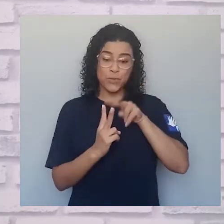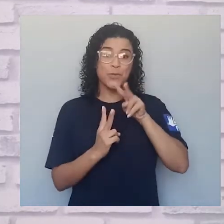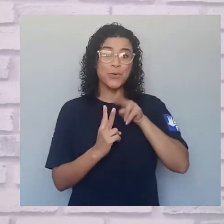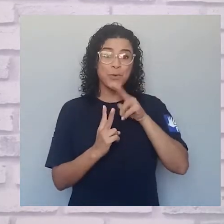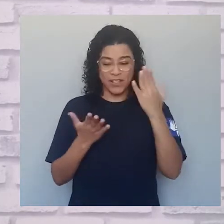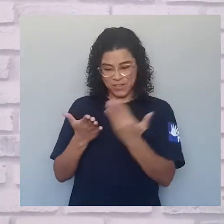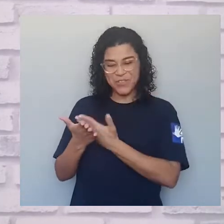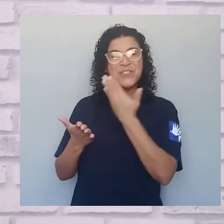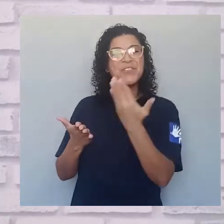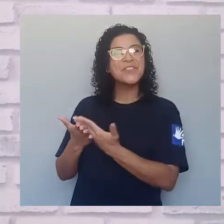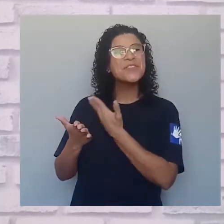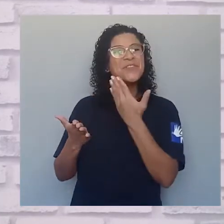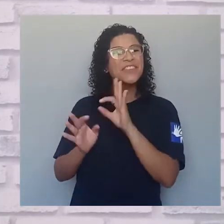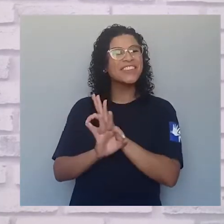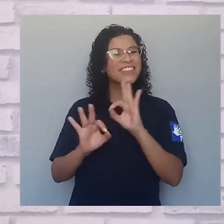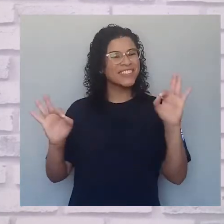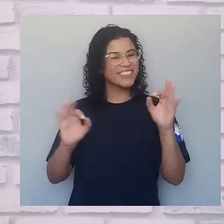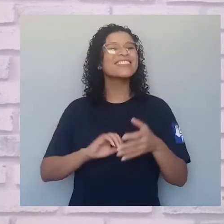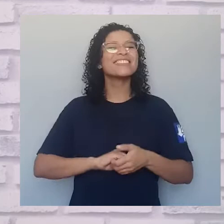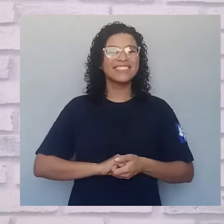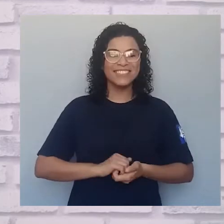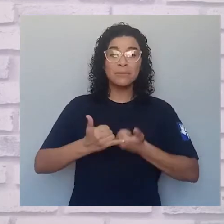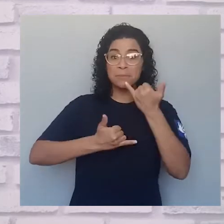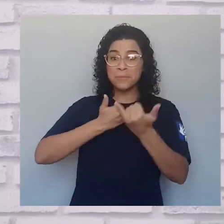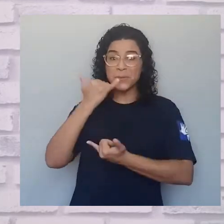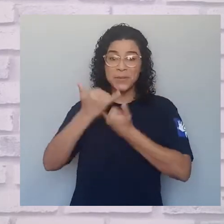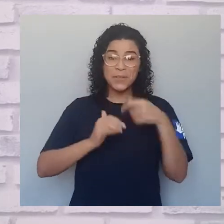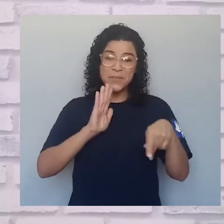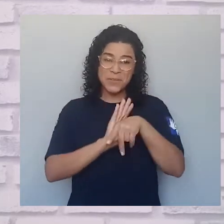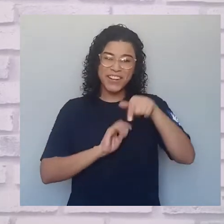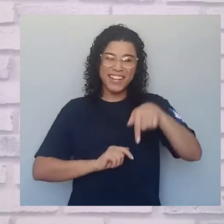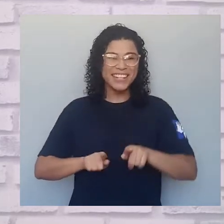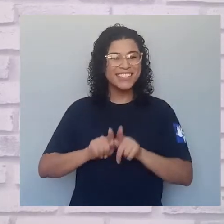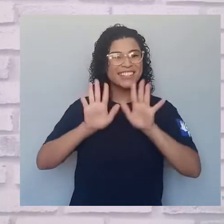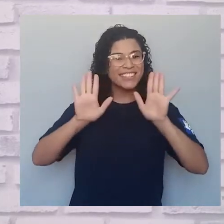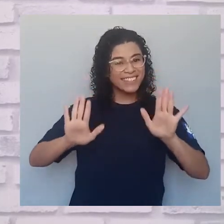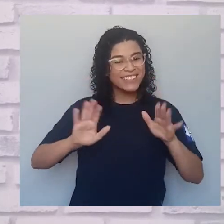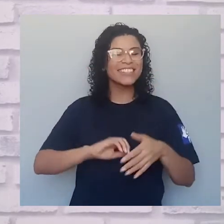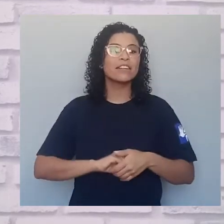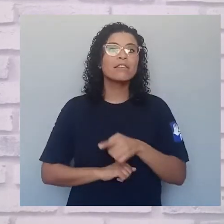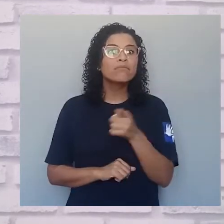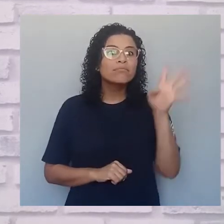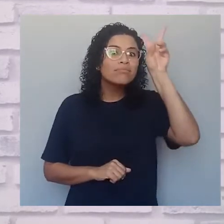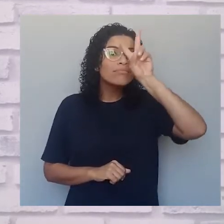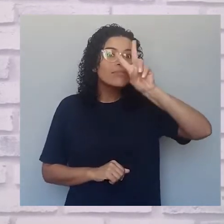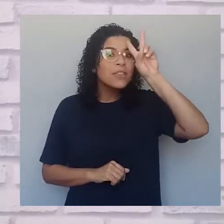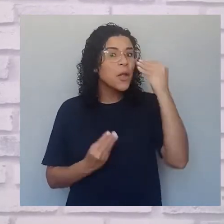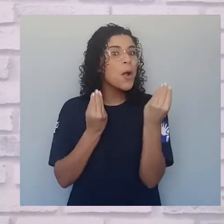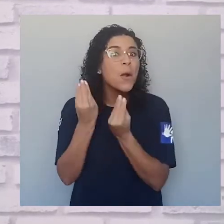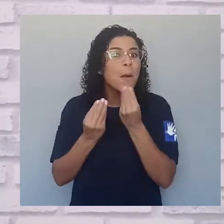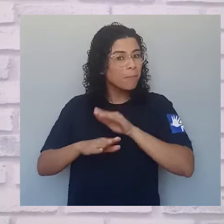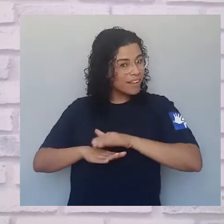duas páginas do nosso incrível livro sobre as brincadeiras guarulhenses. Será que vocês ainda lembram o